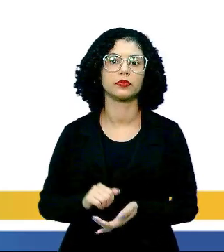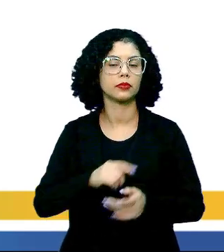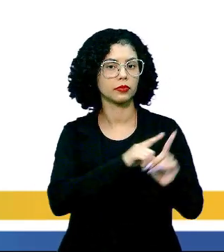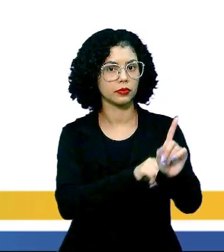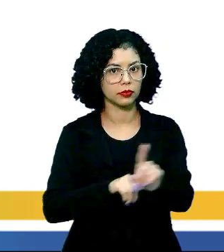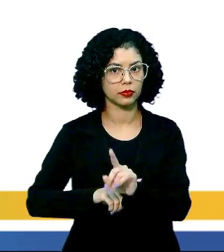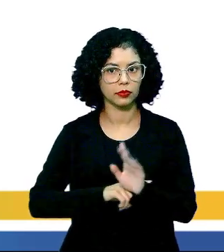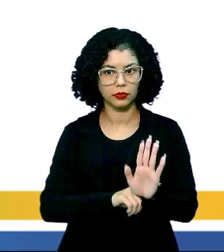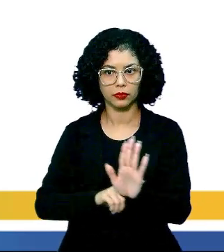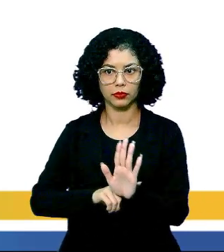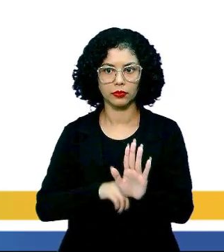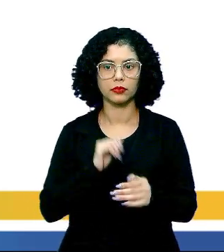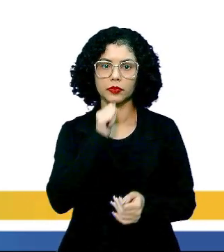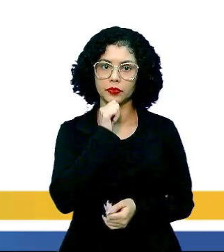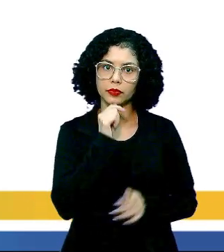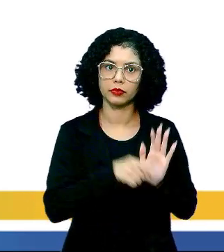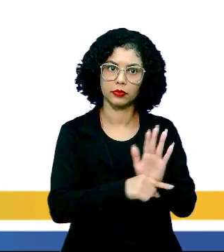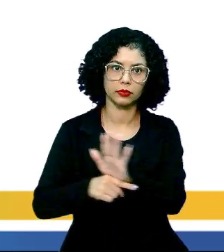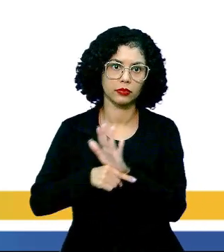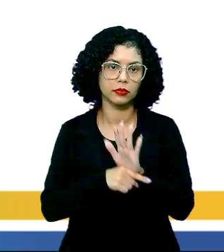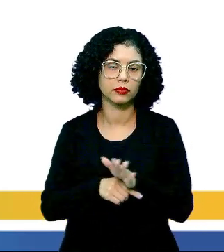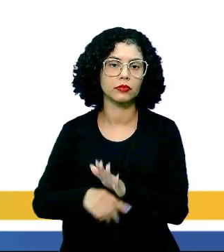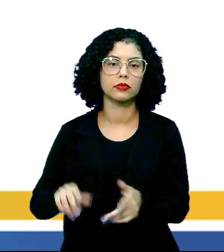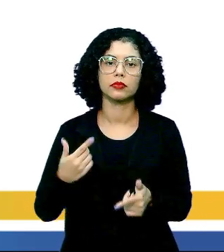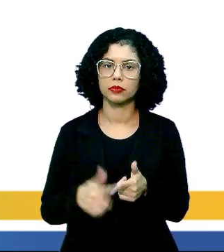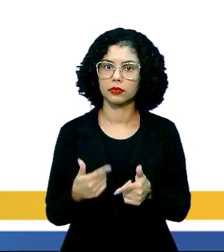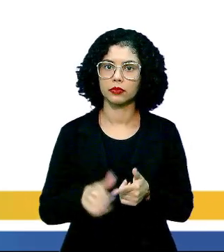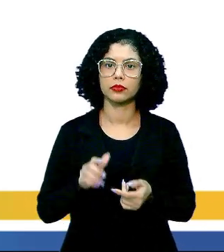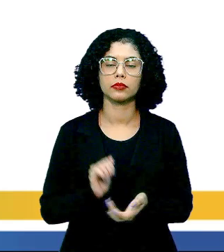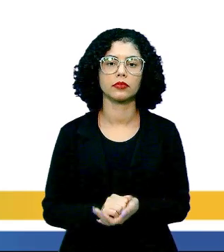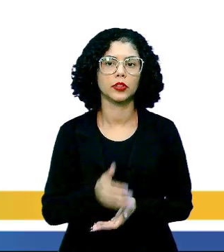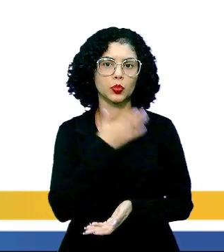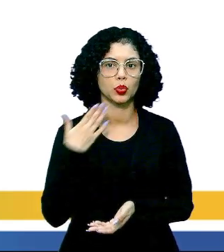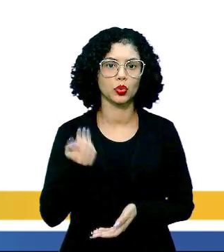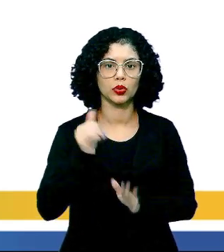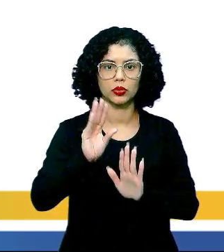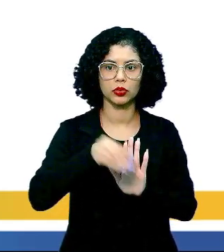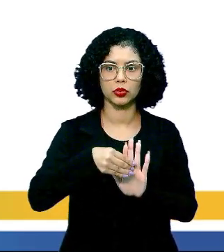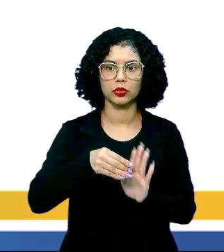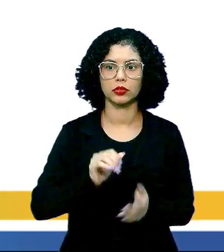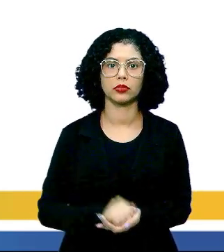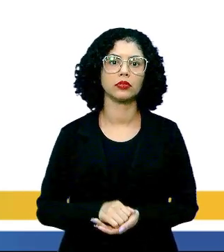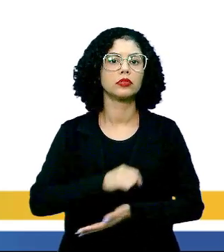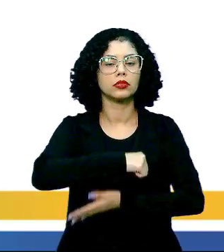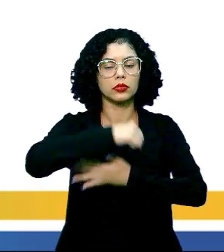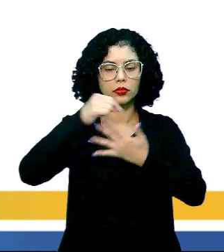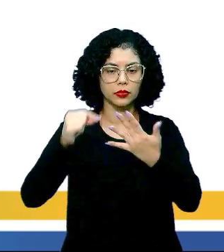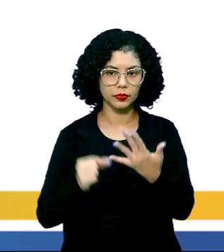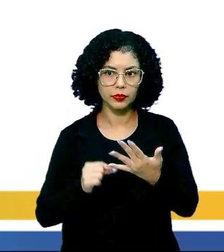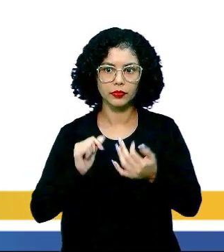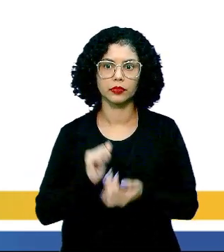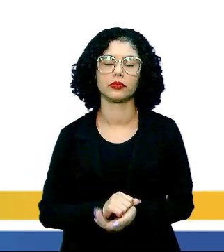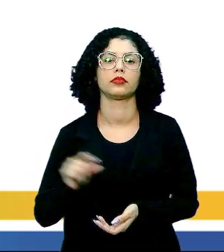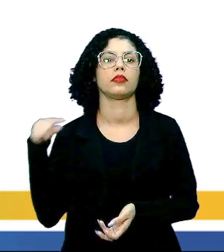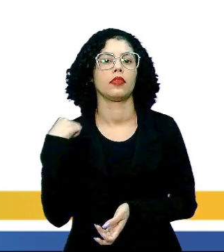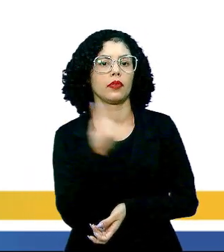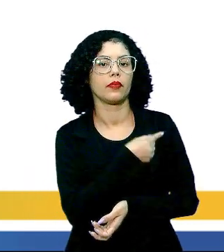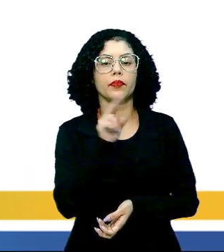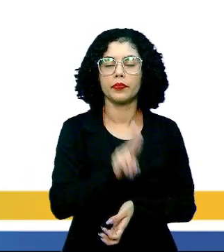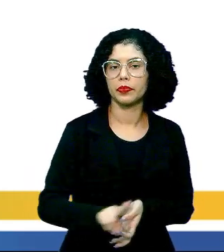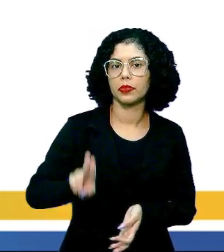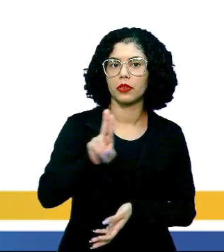estão representando, digamos assim, situações, ou melhor colocando, elementos. Nós